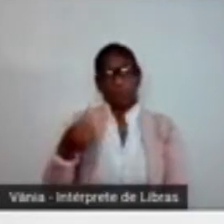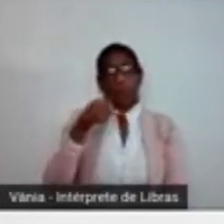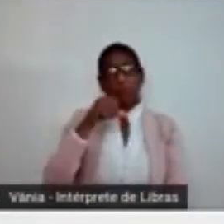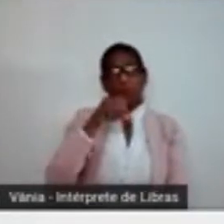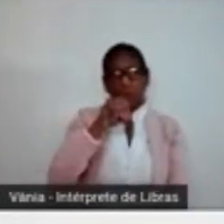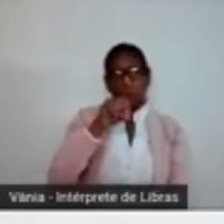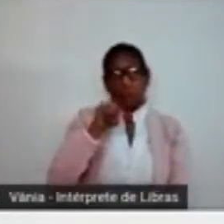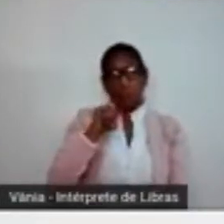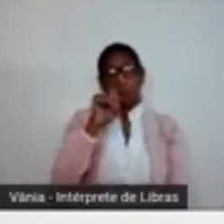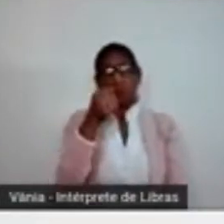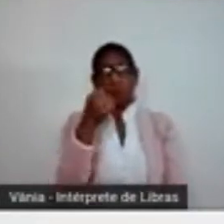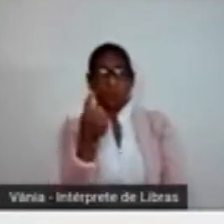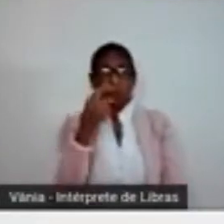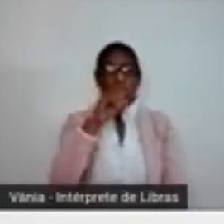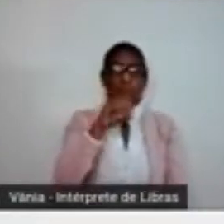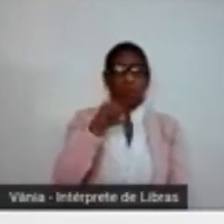para 0,83.